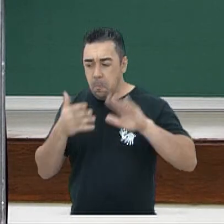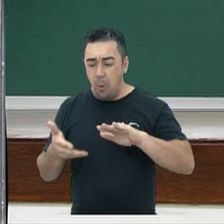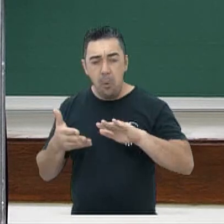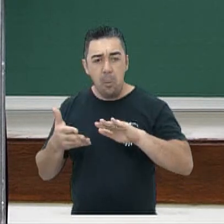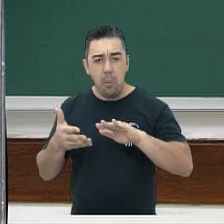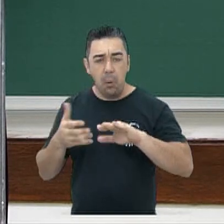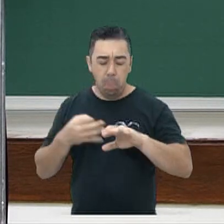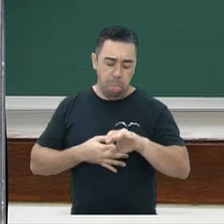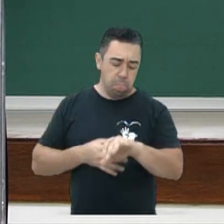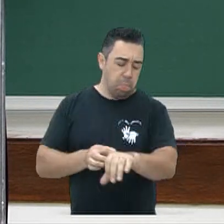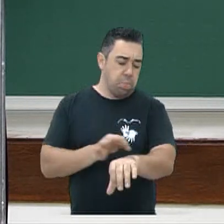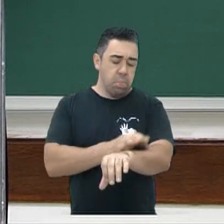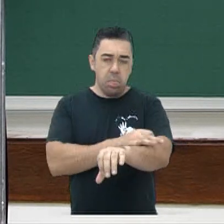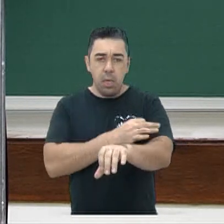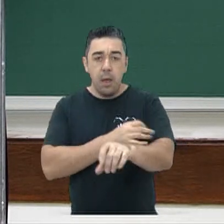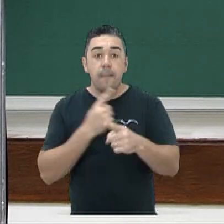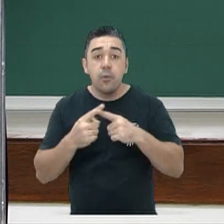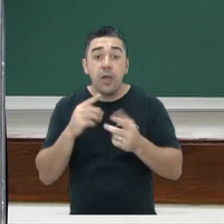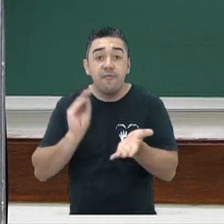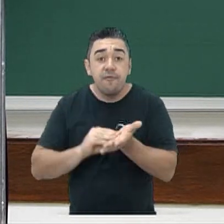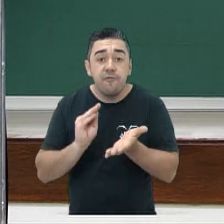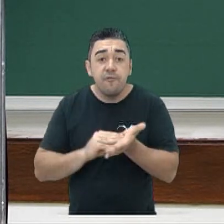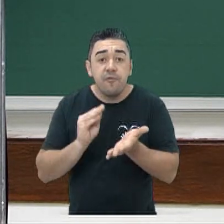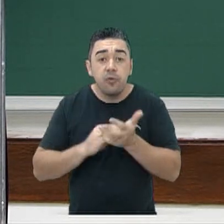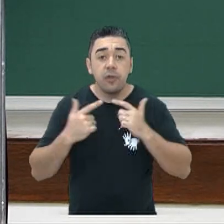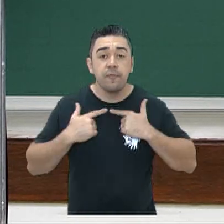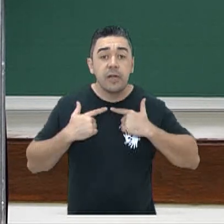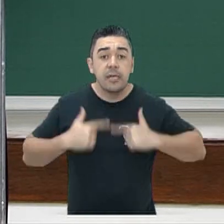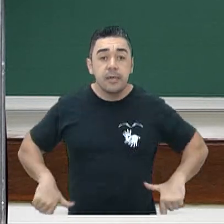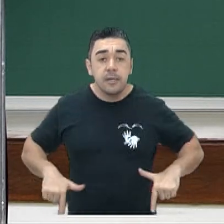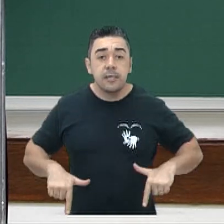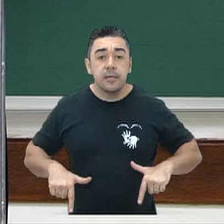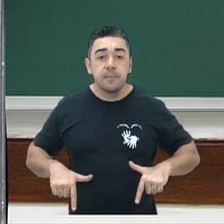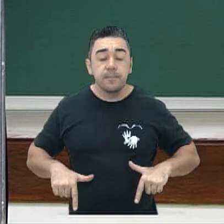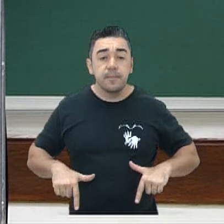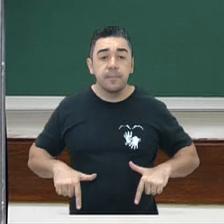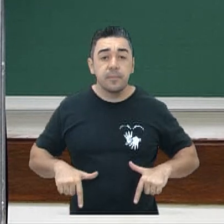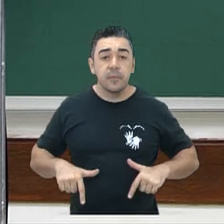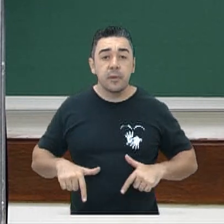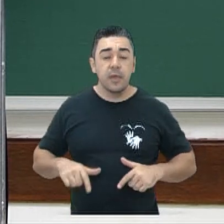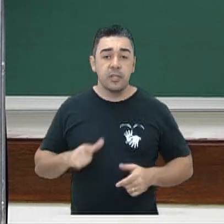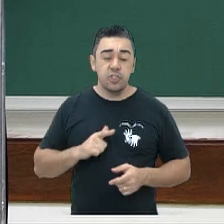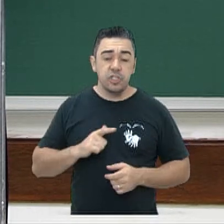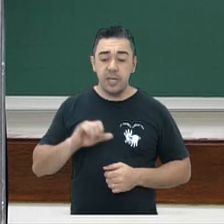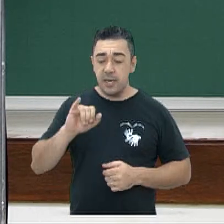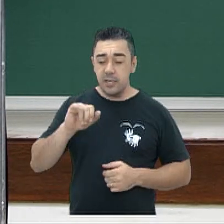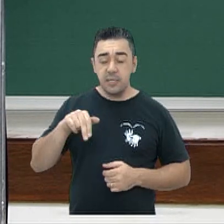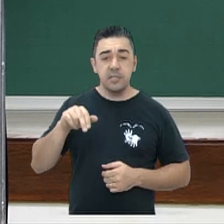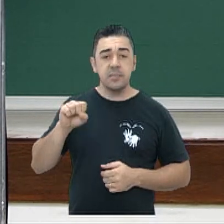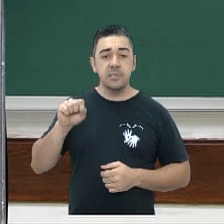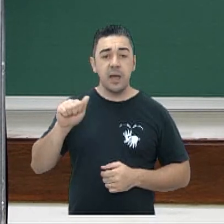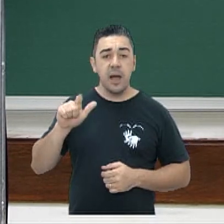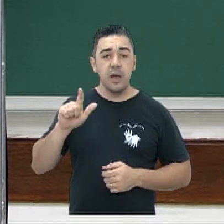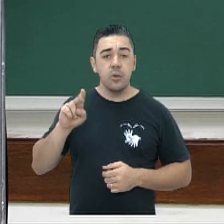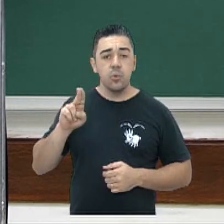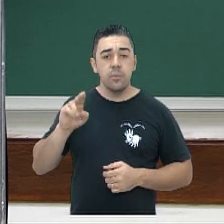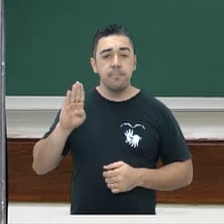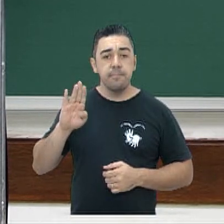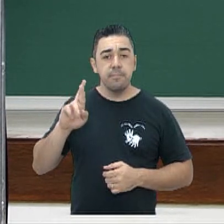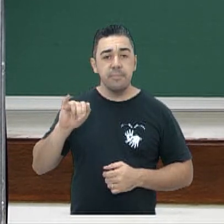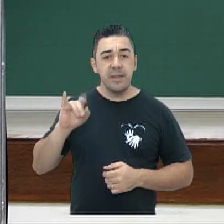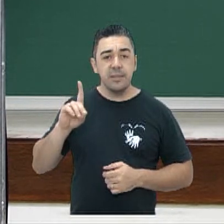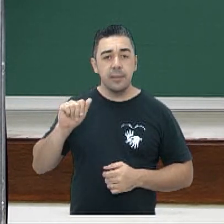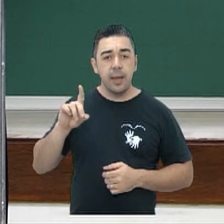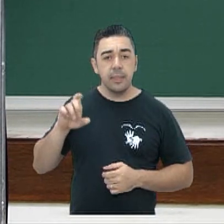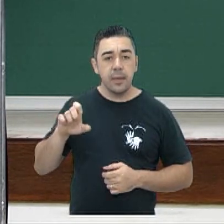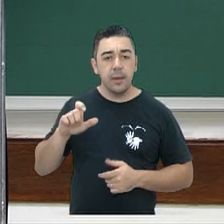isso aconteceu? Falta de higiene, falta de salubridade. A insalubridade era muito alta. Então, é importante